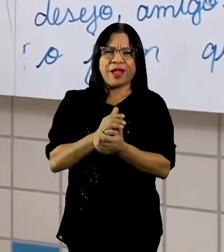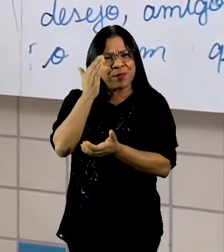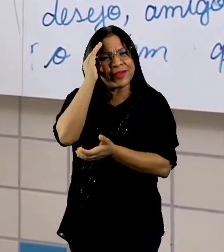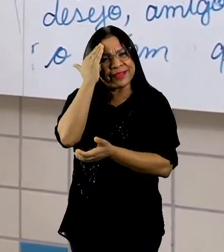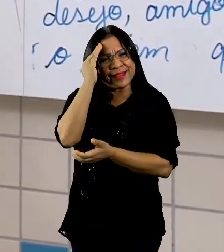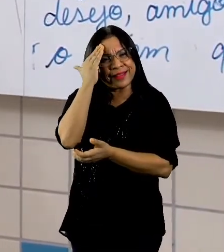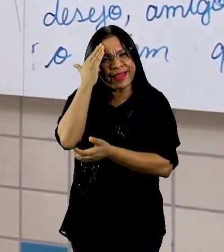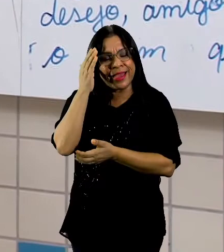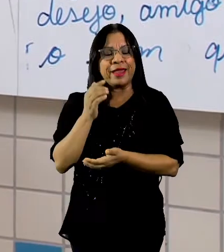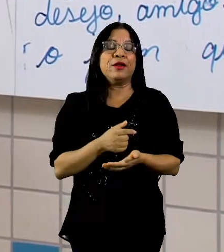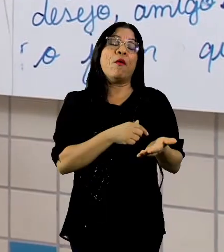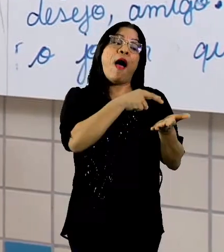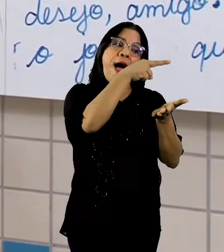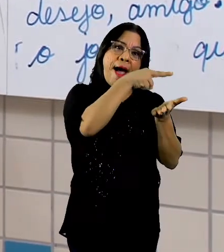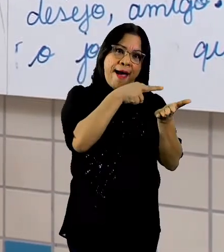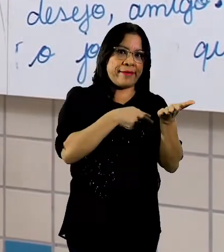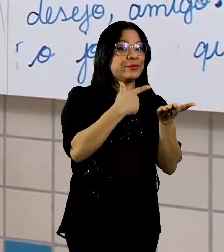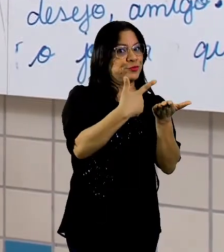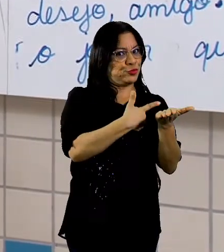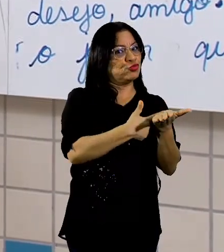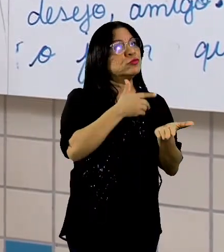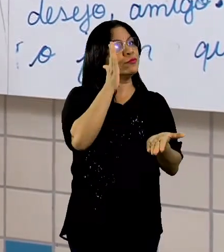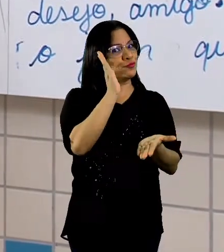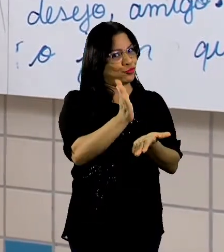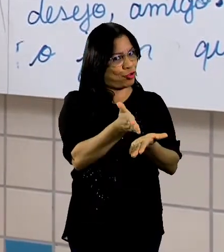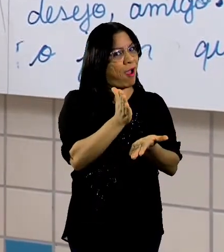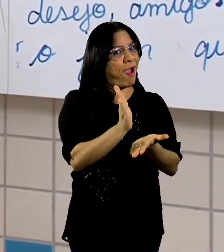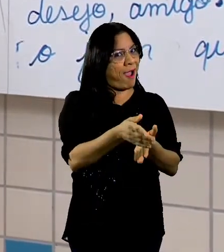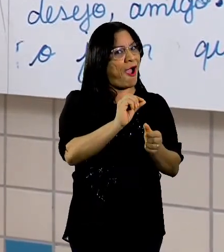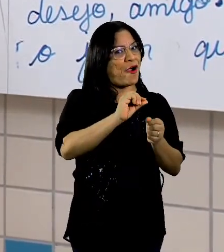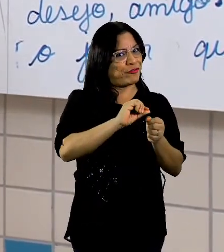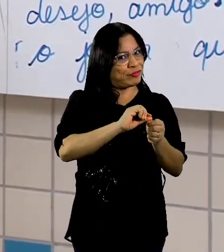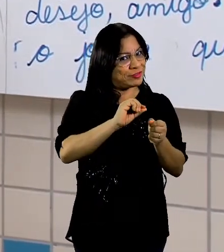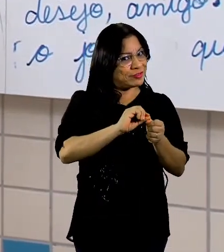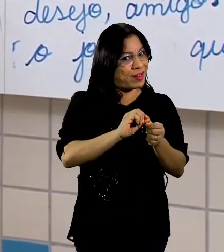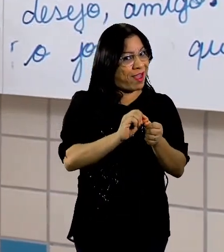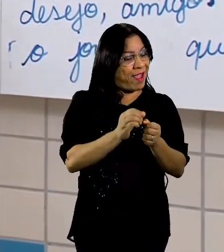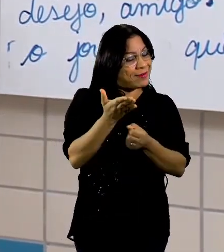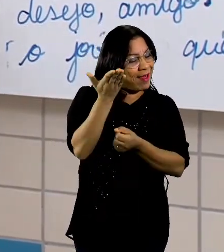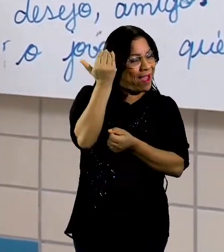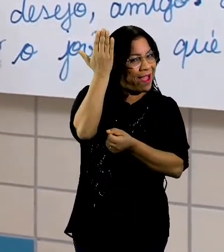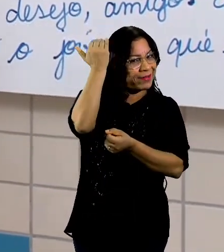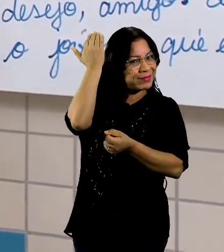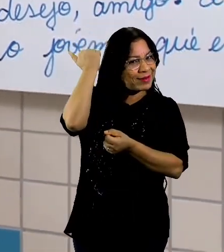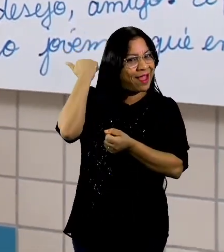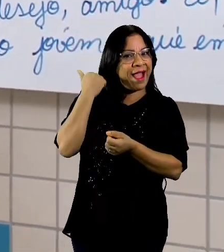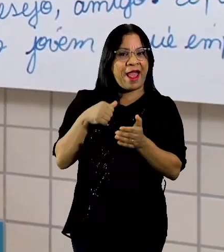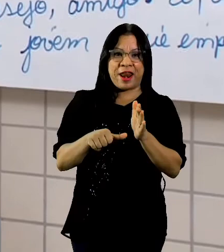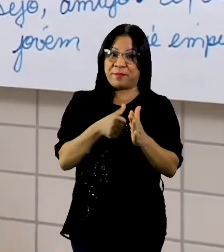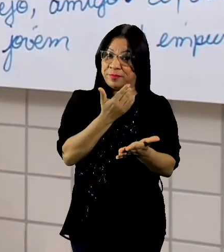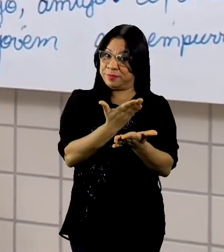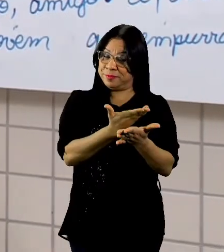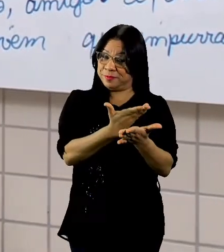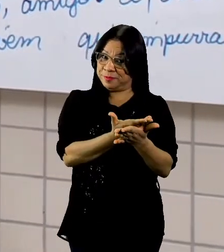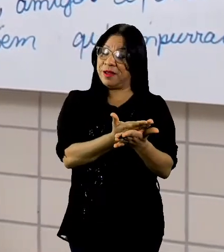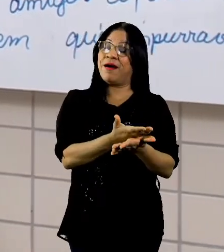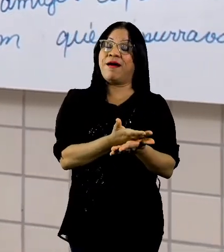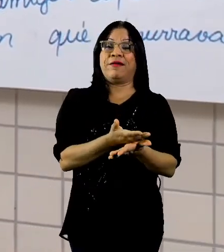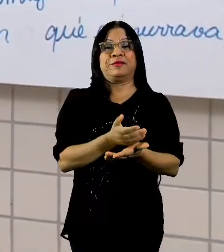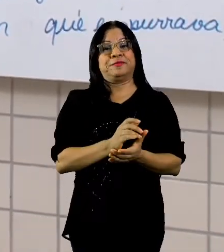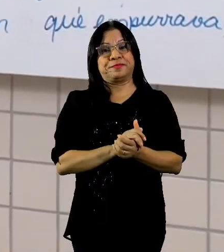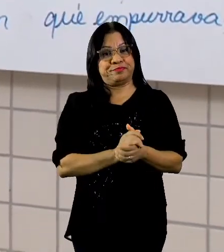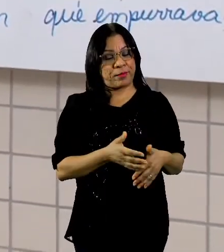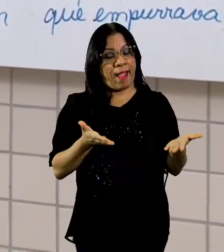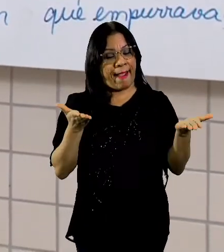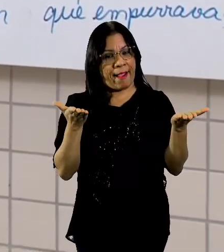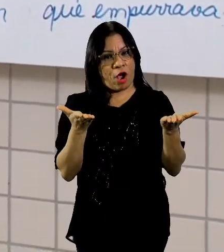do livro, vocês já fizeram, porque eu indiquei na primeira aula de leitura e produção de texto. Agora, vocês